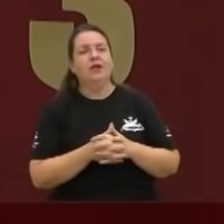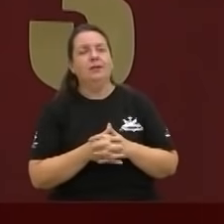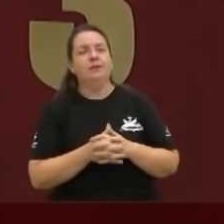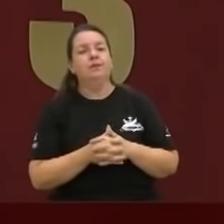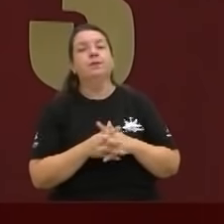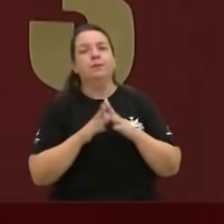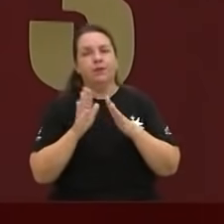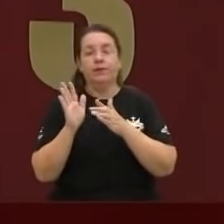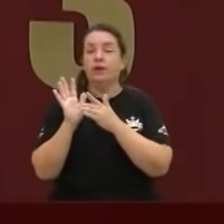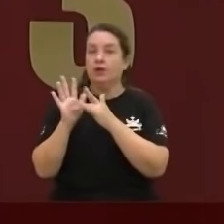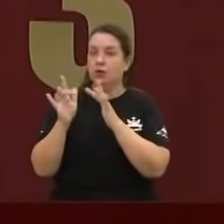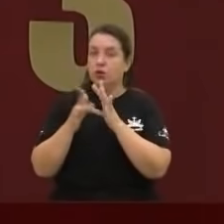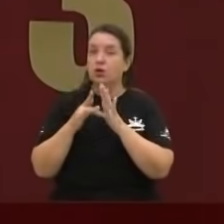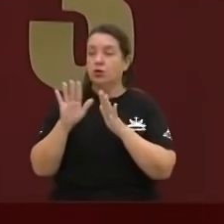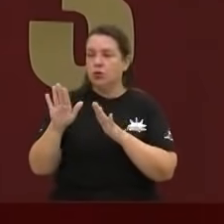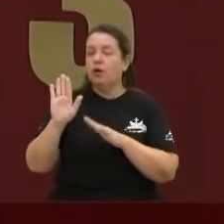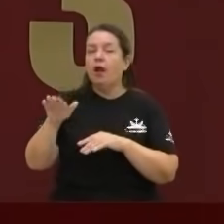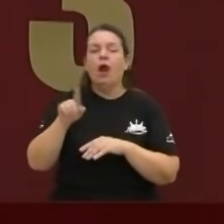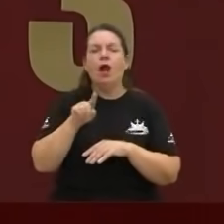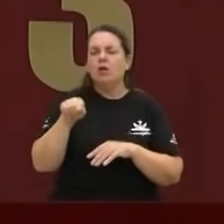Jesus diz, traga ele aqui.